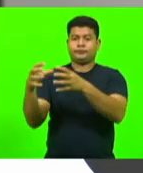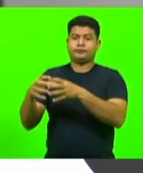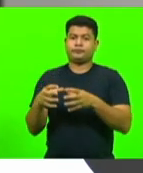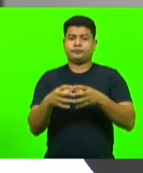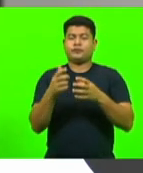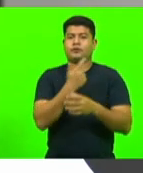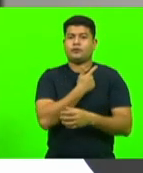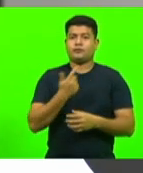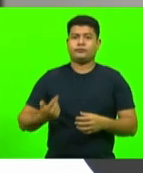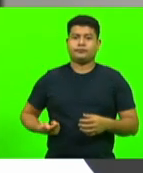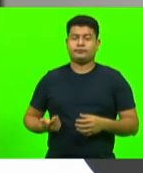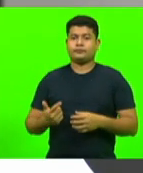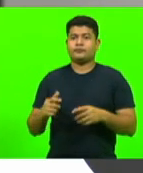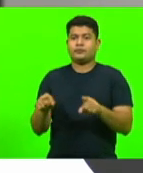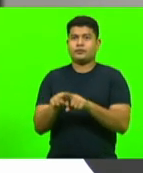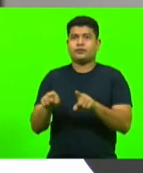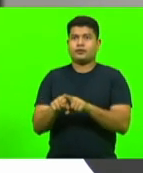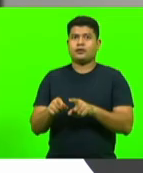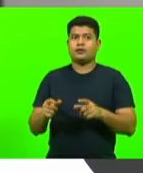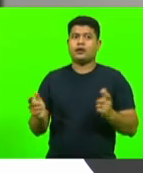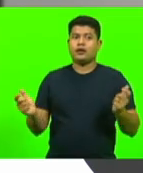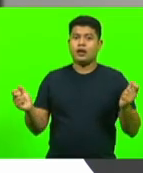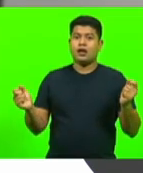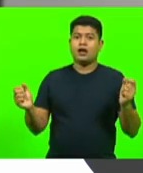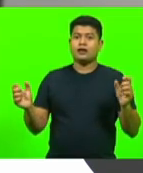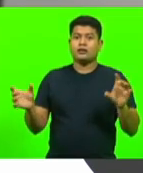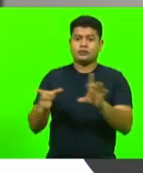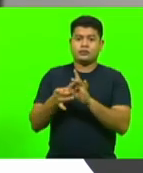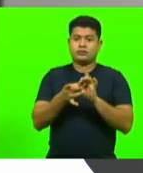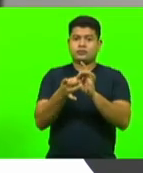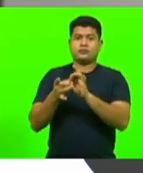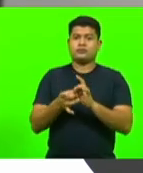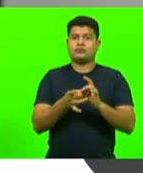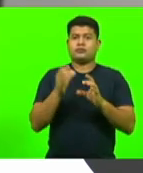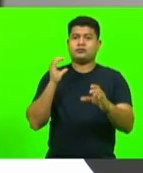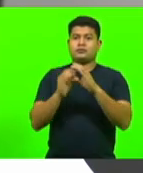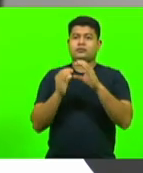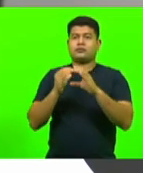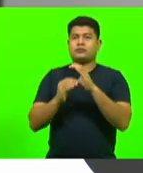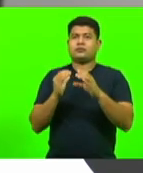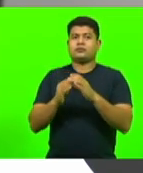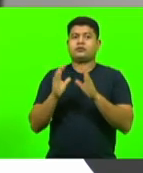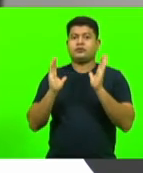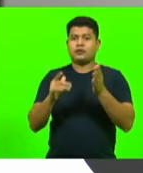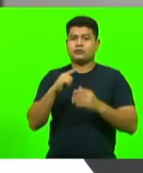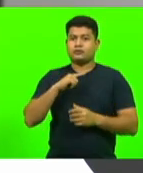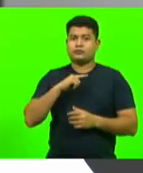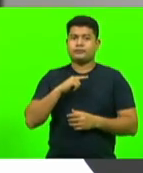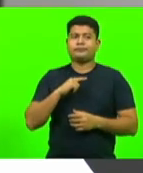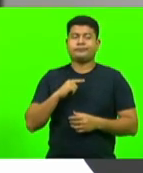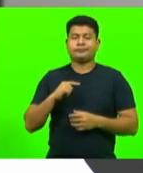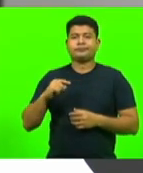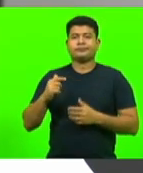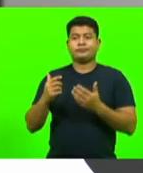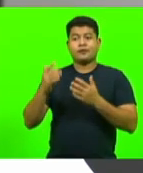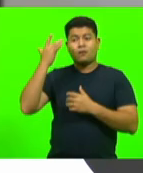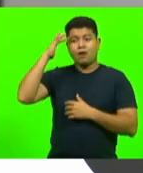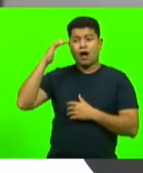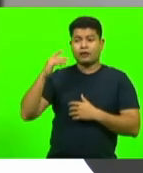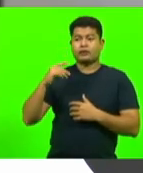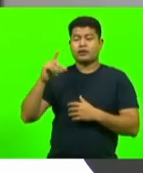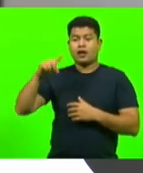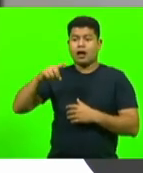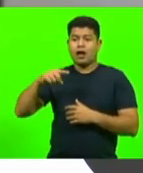campanhas de comunicação já existentes isso acho que é uma tarefa mais no âmbito de vocês inclusive né de fazer esse